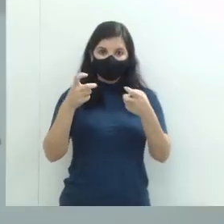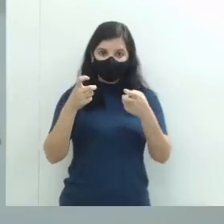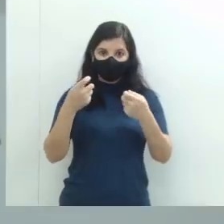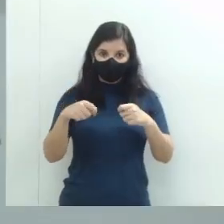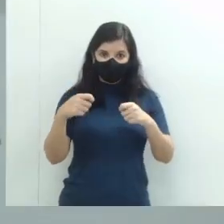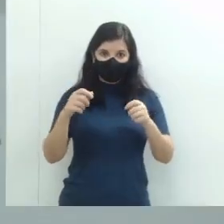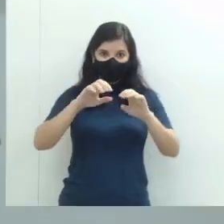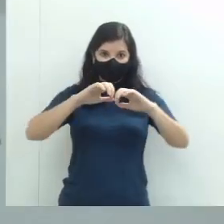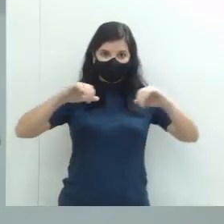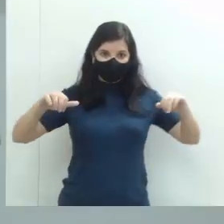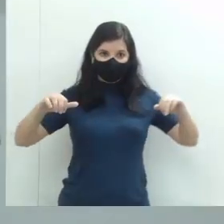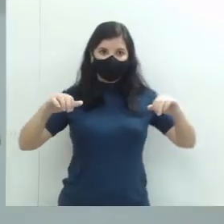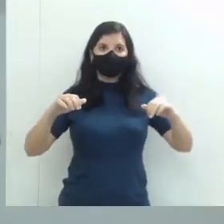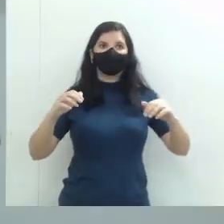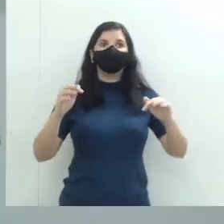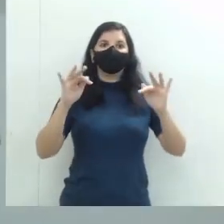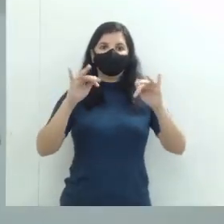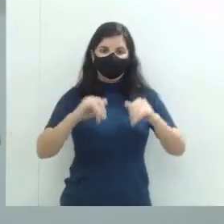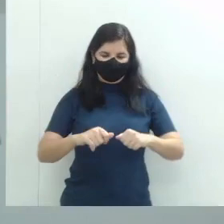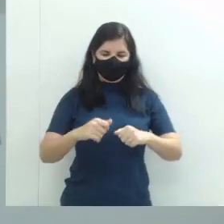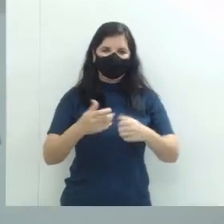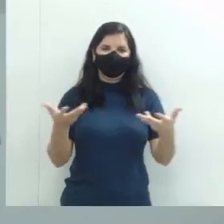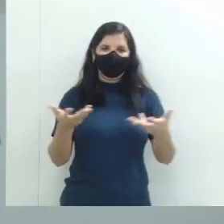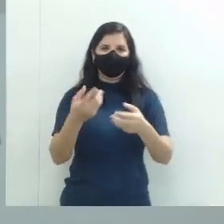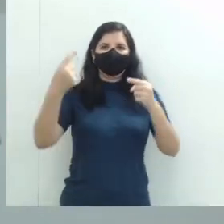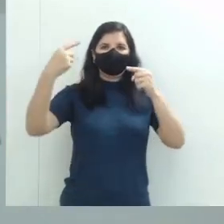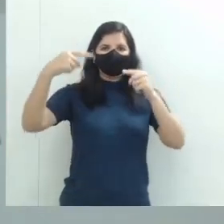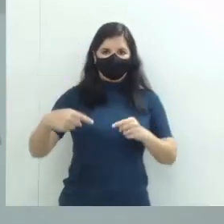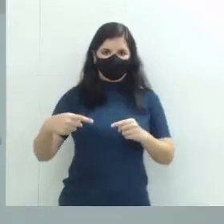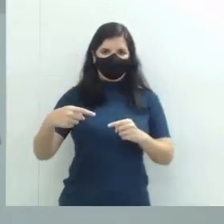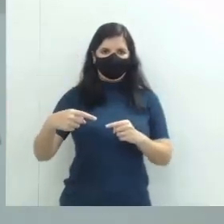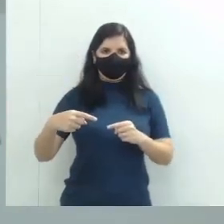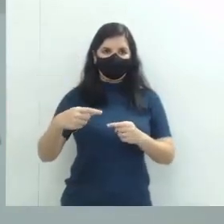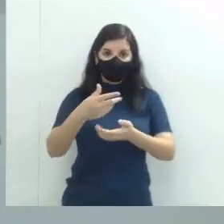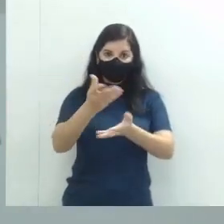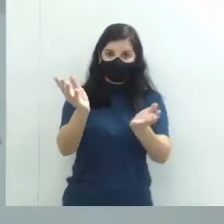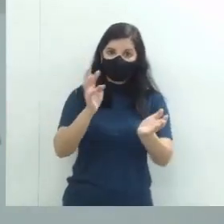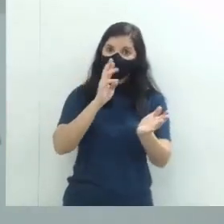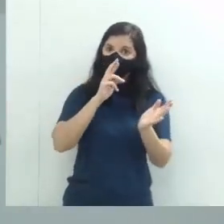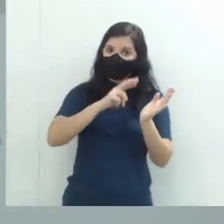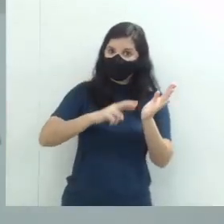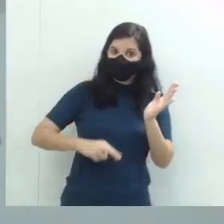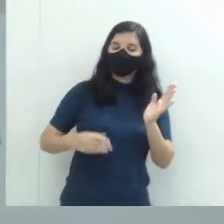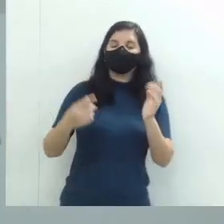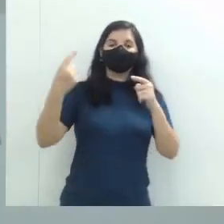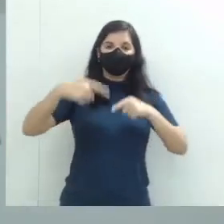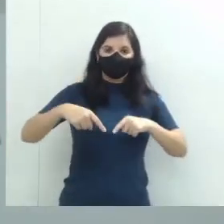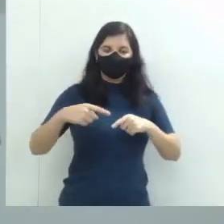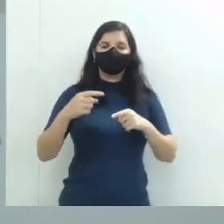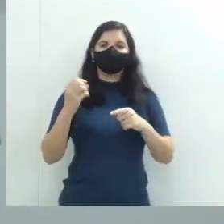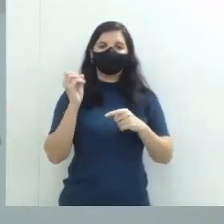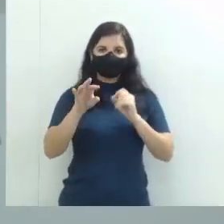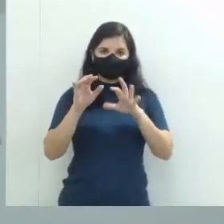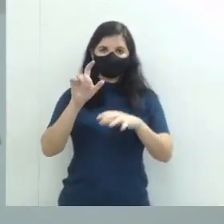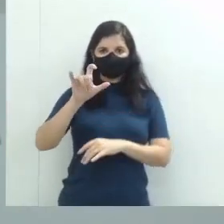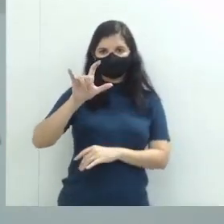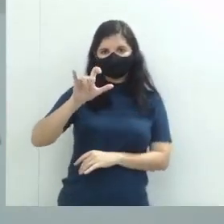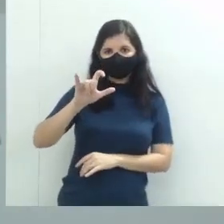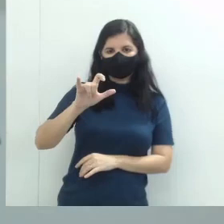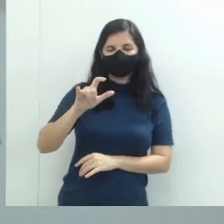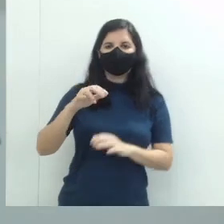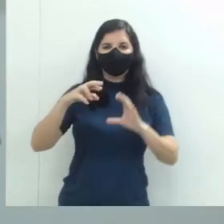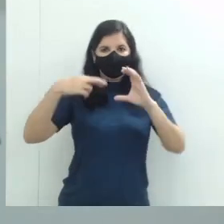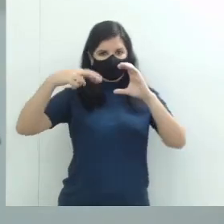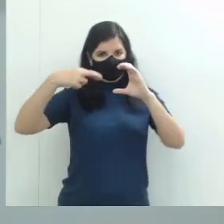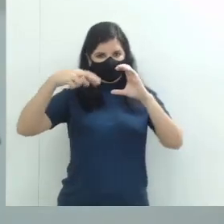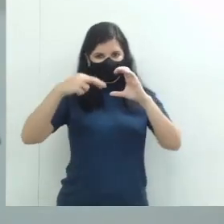precisei isolar? Agora vem para mim. Obrigado, Manuel. Gente, tem desafio aí. Não esquece. Faz o desafio, posta lá no Instagram. É